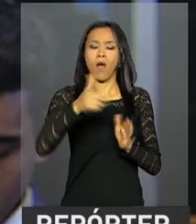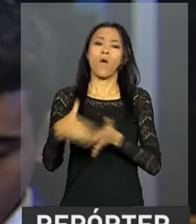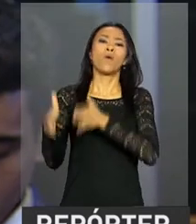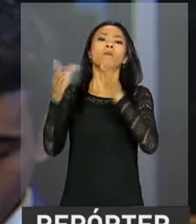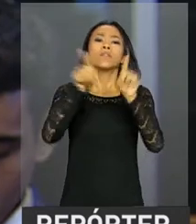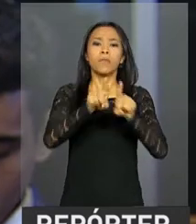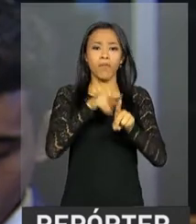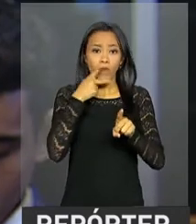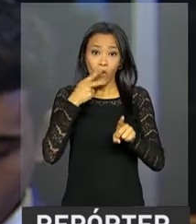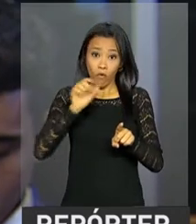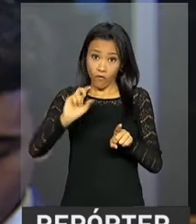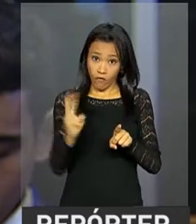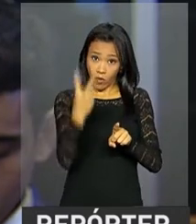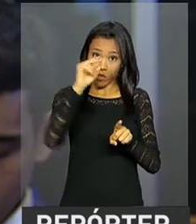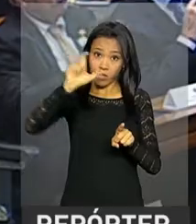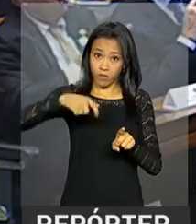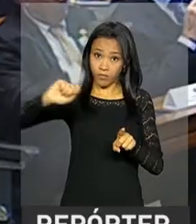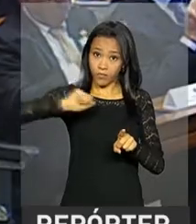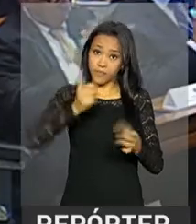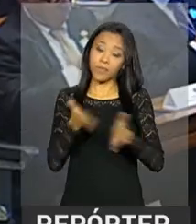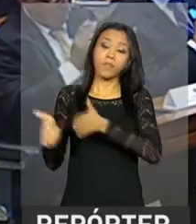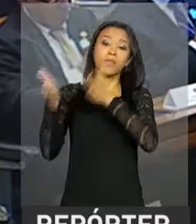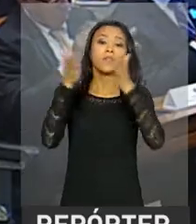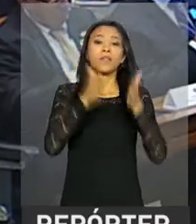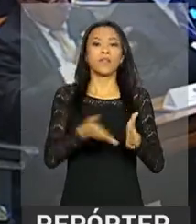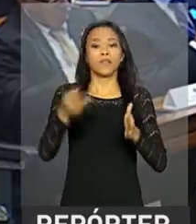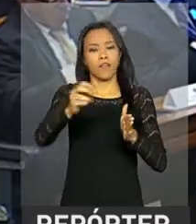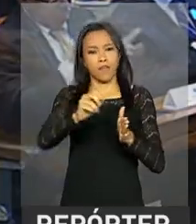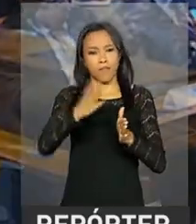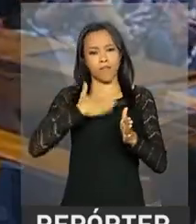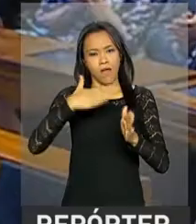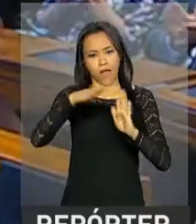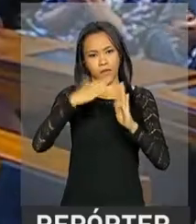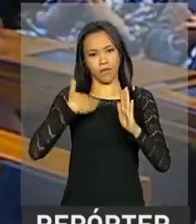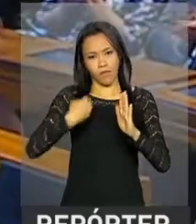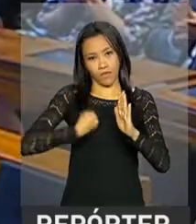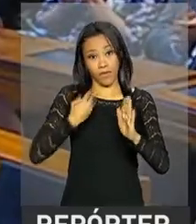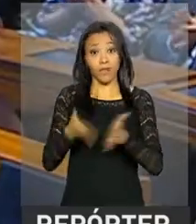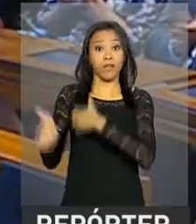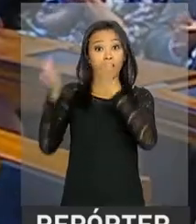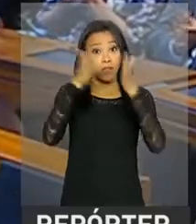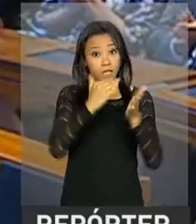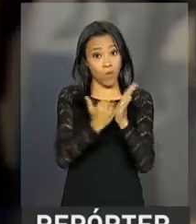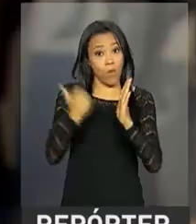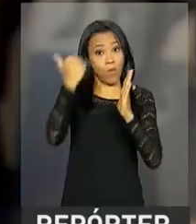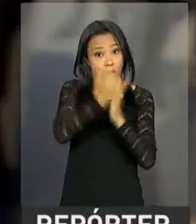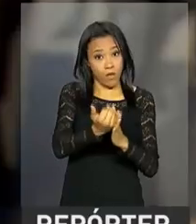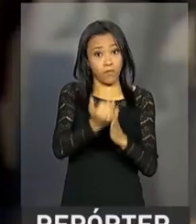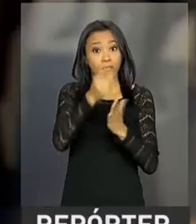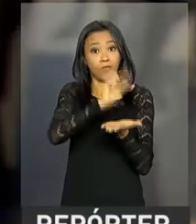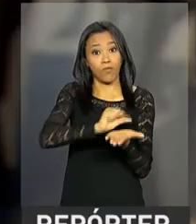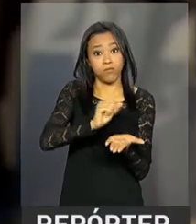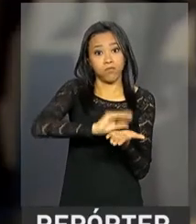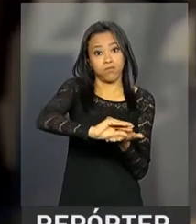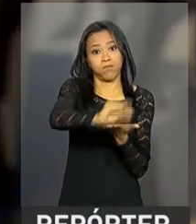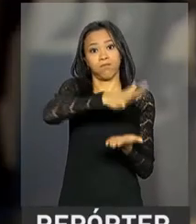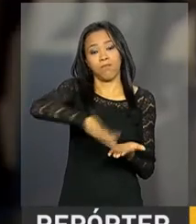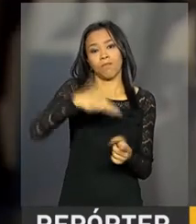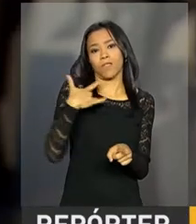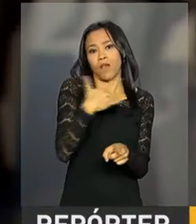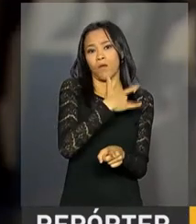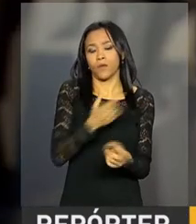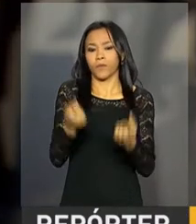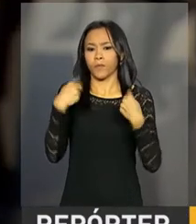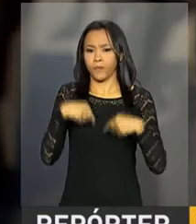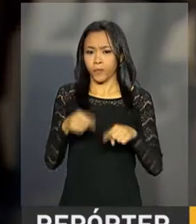Bolsa Família, a retomada do Minha Casa Minha Vida e o aumento do orçamento da saúde. O presidente Michel Temer afirmou que o